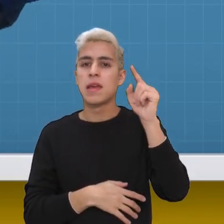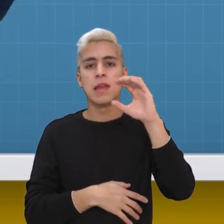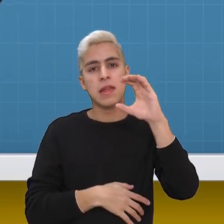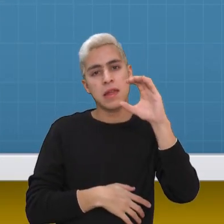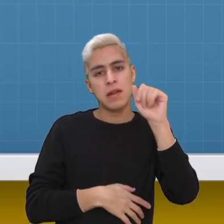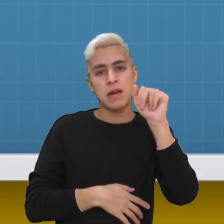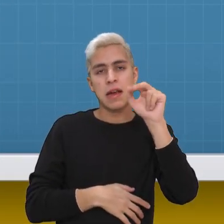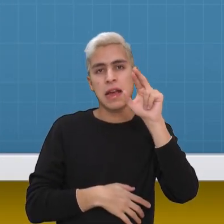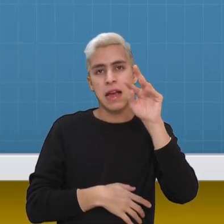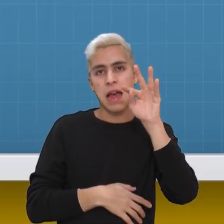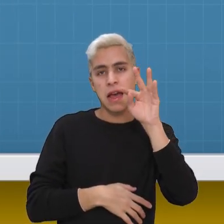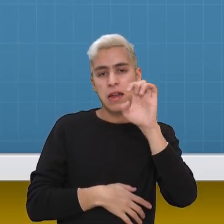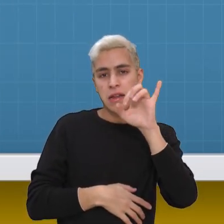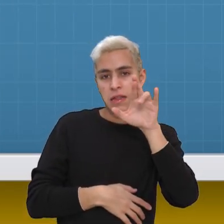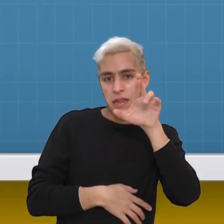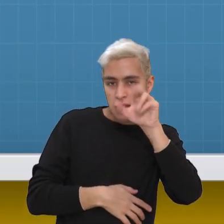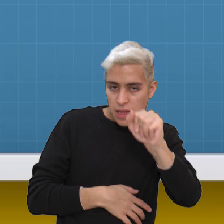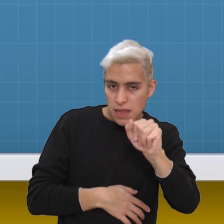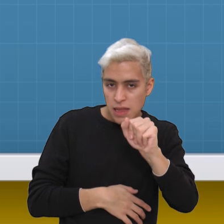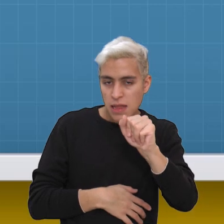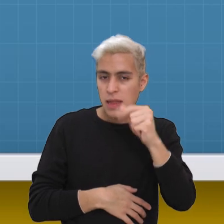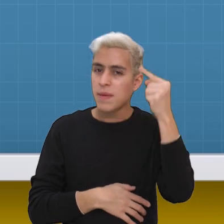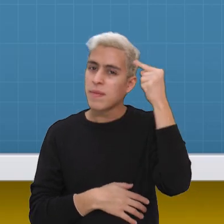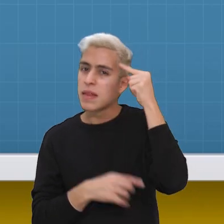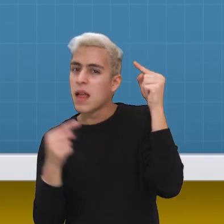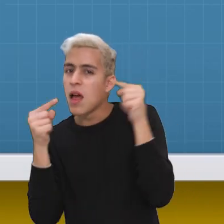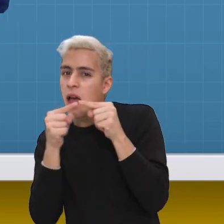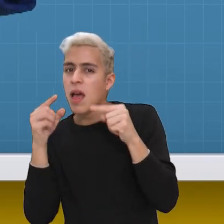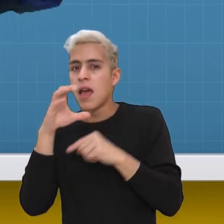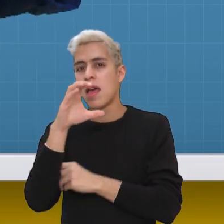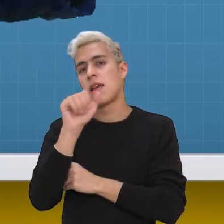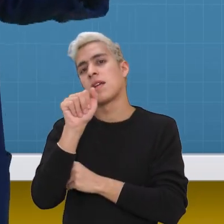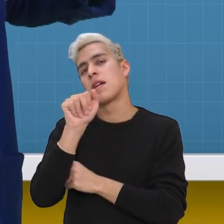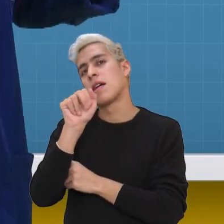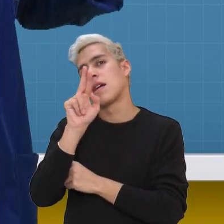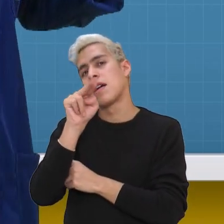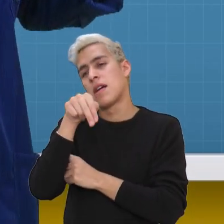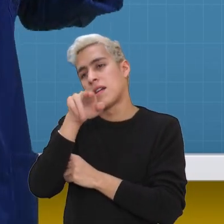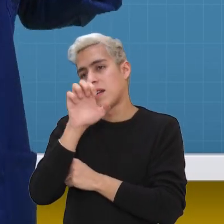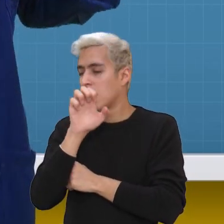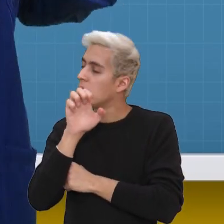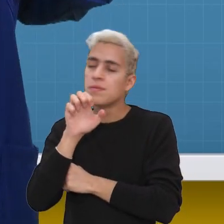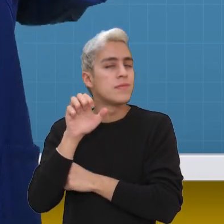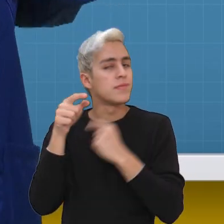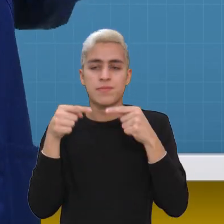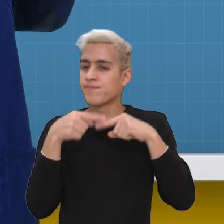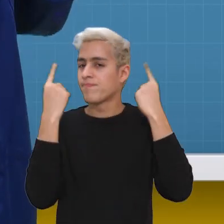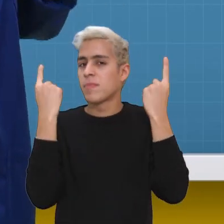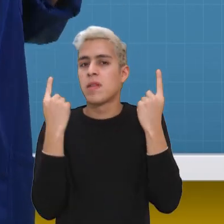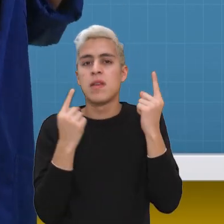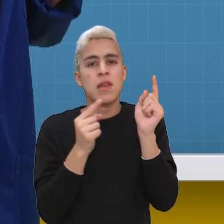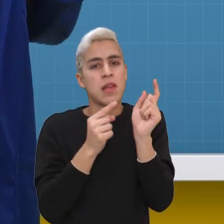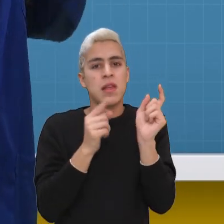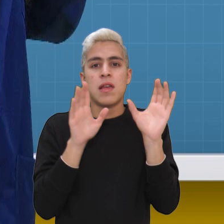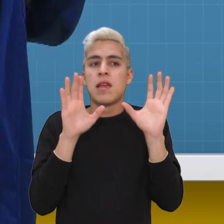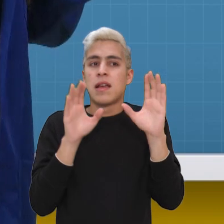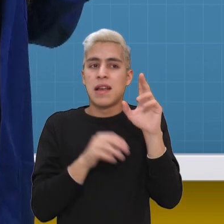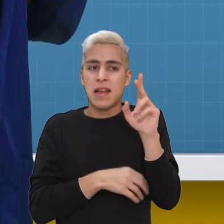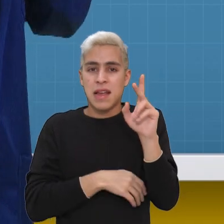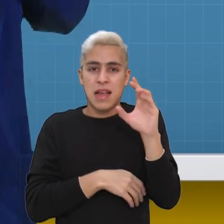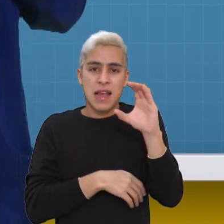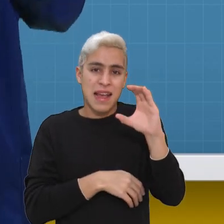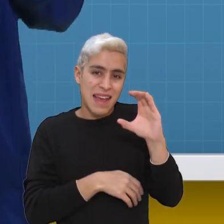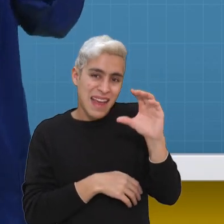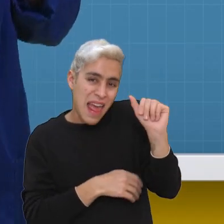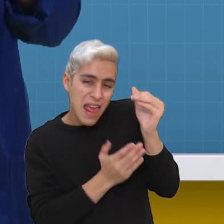em carteira, achar que combina com carne. Não, porque eu estou falando de